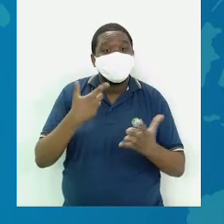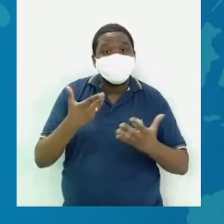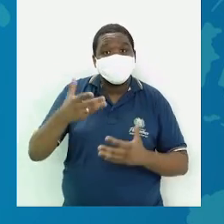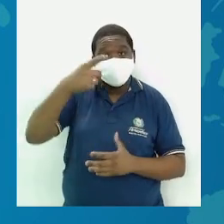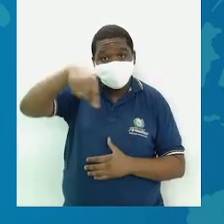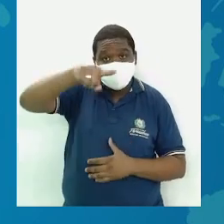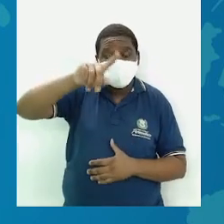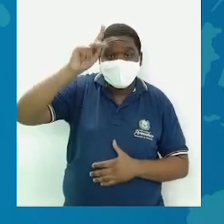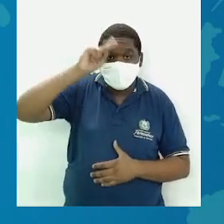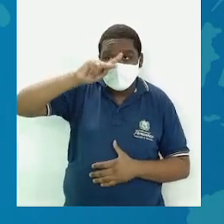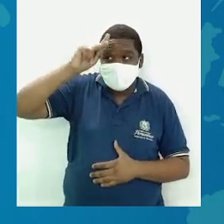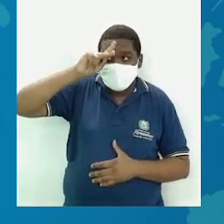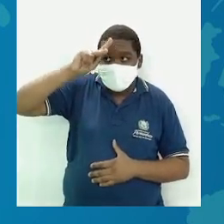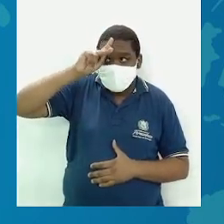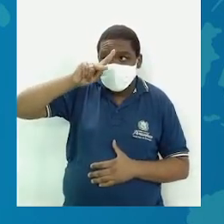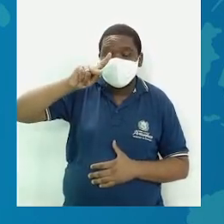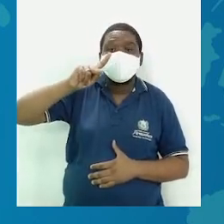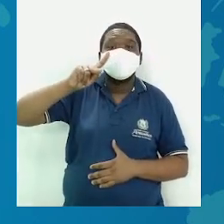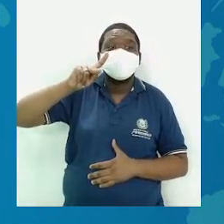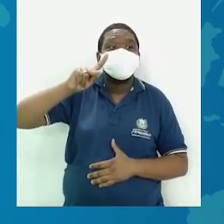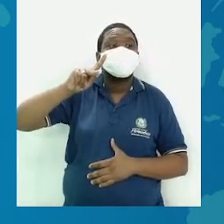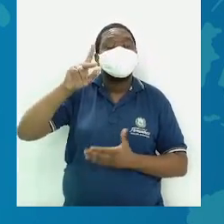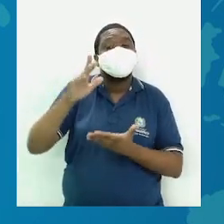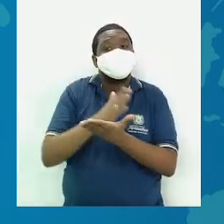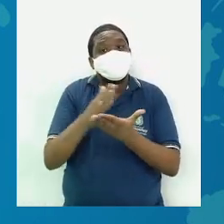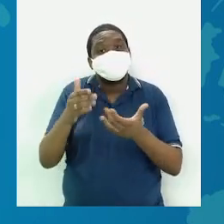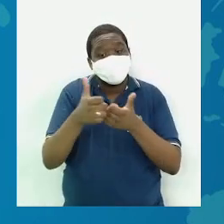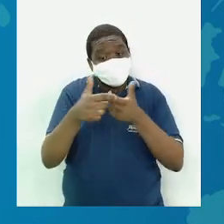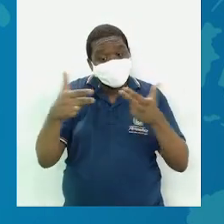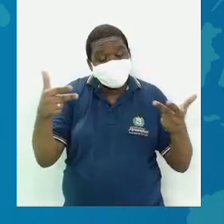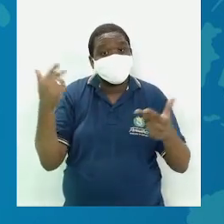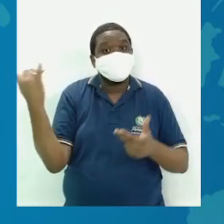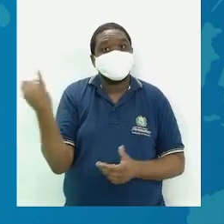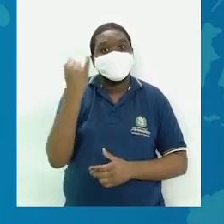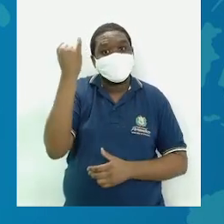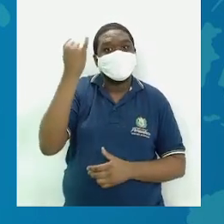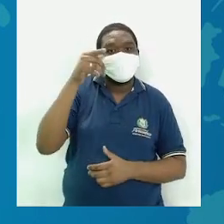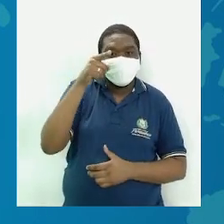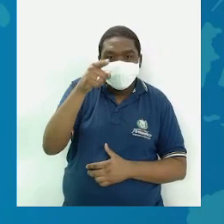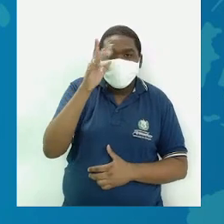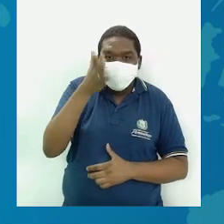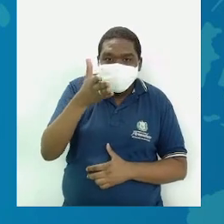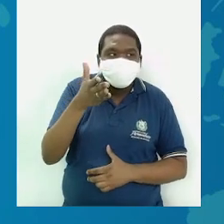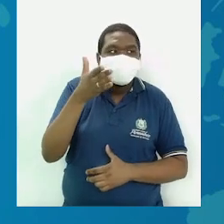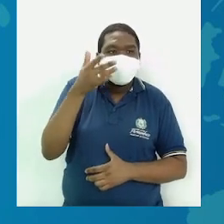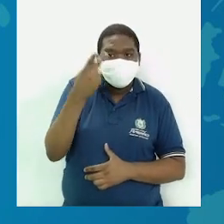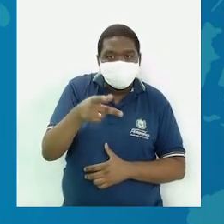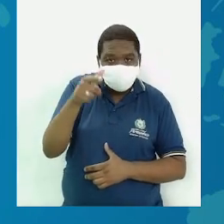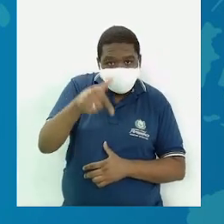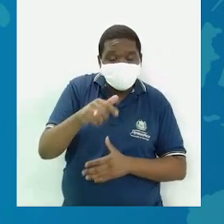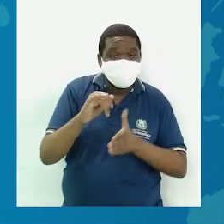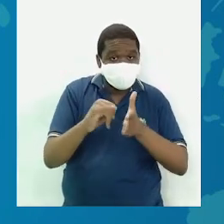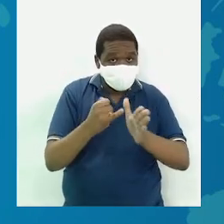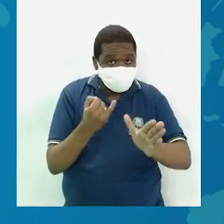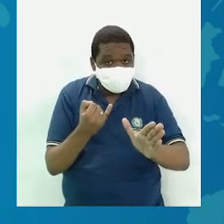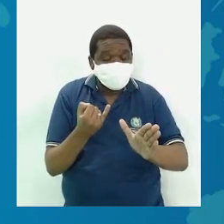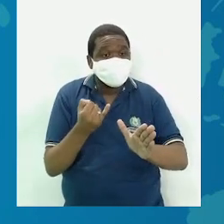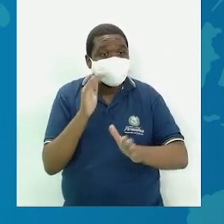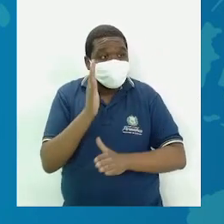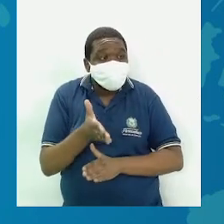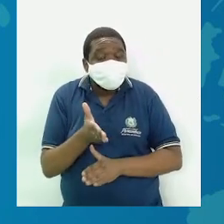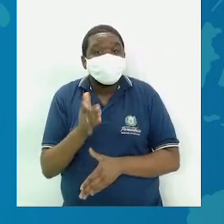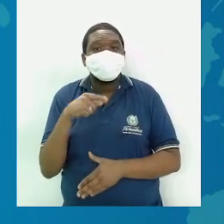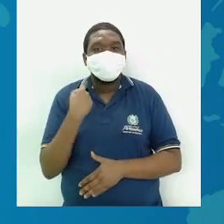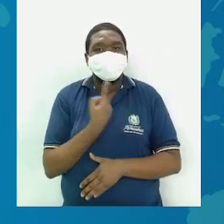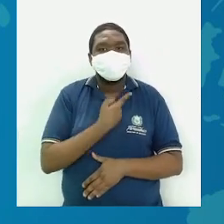lembrar a vocês e algumas coisas muito importantes. Primeiro, você já fez a sua inscrição nos canais,